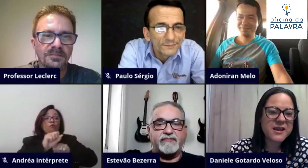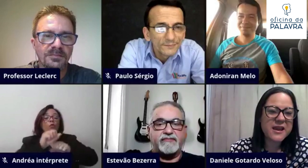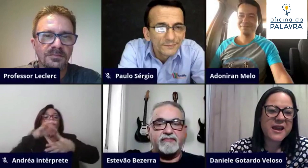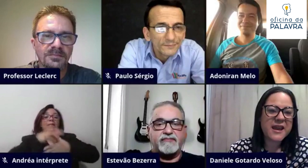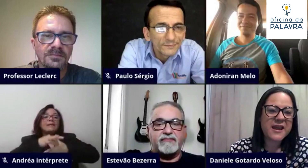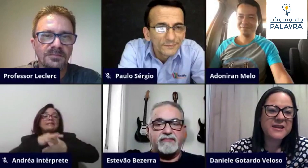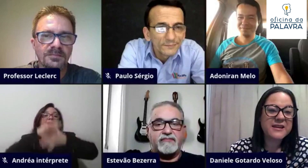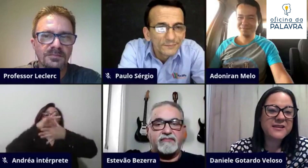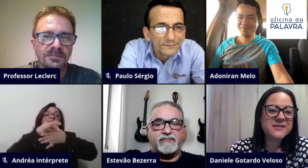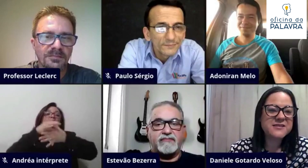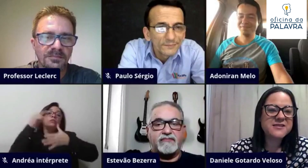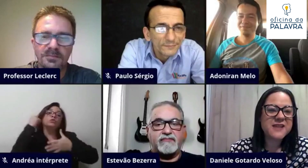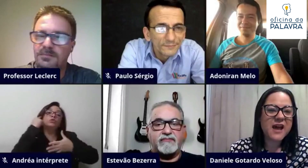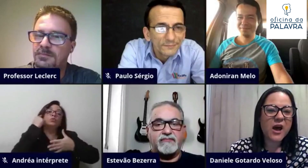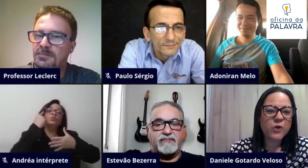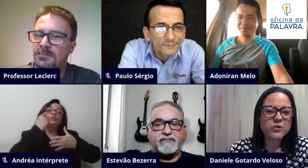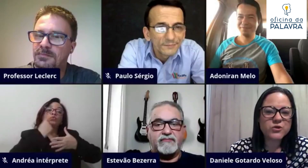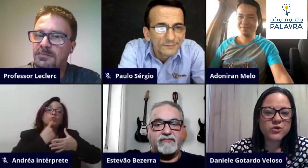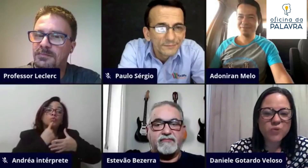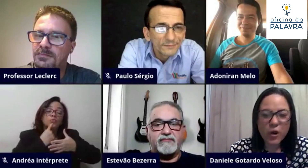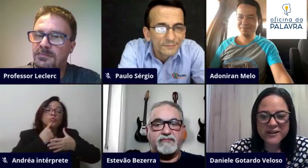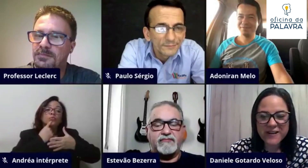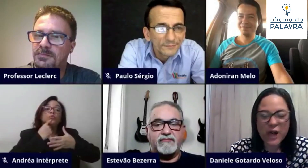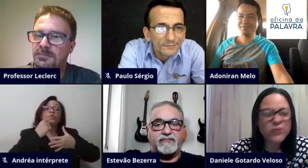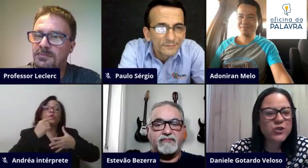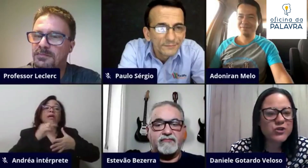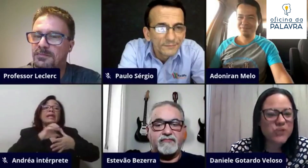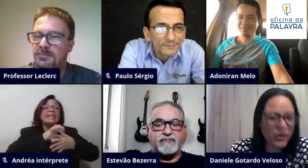surdos, líderes